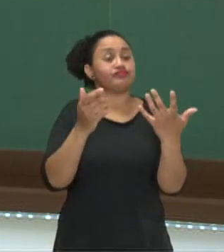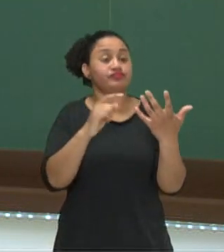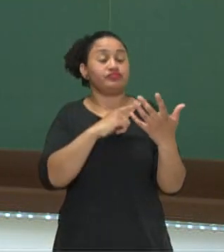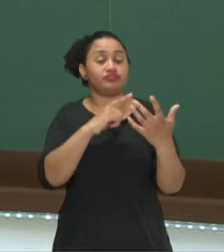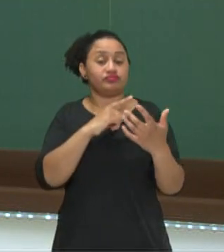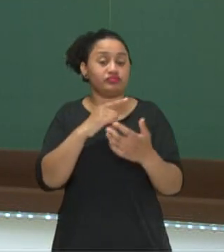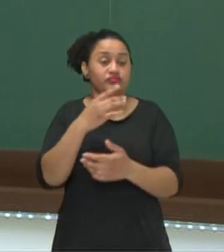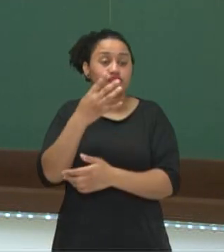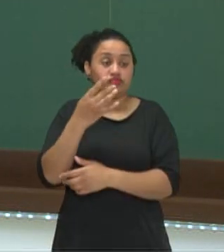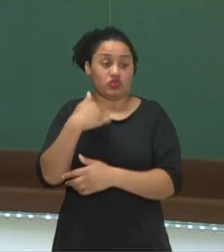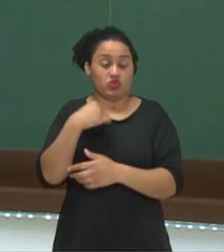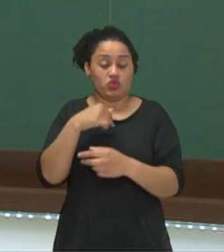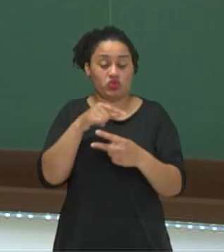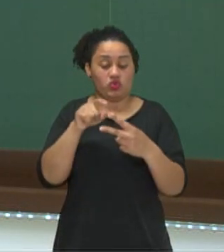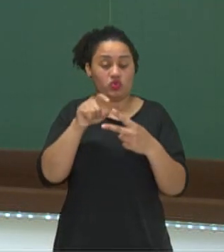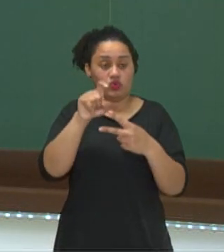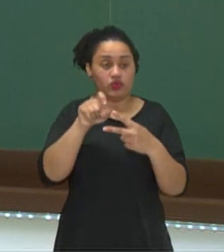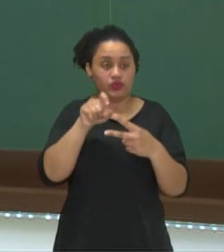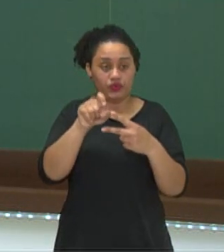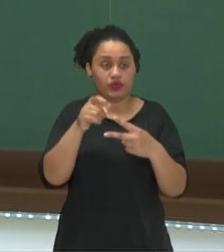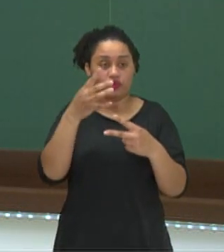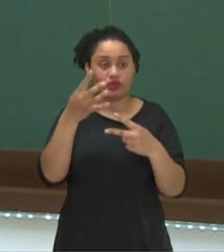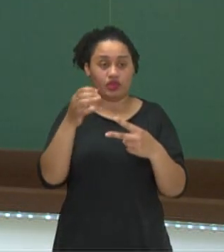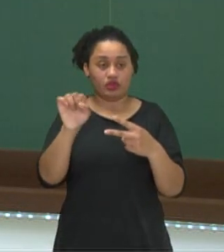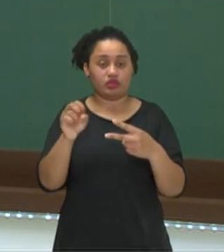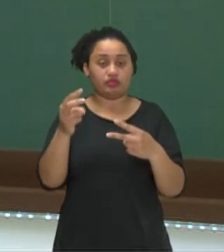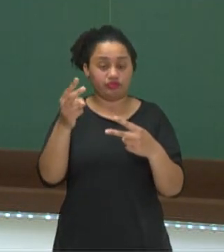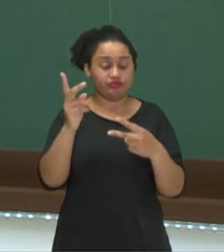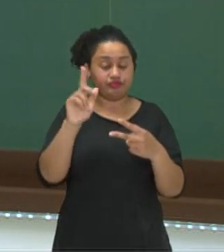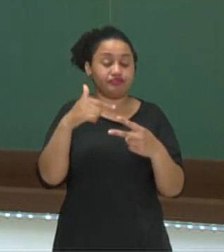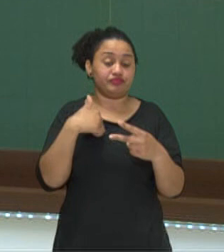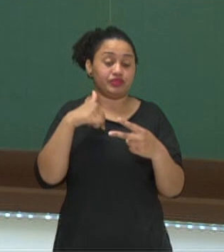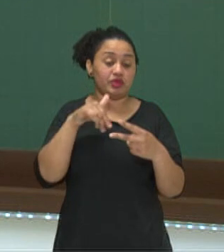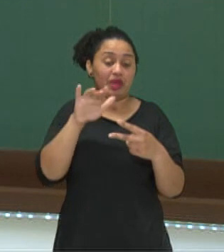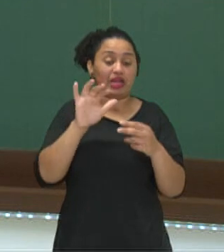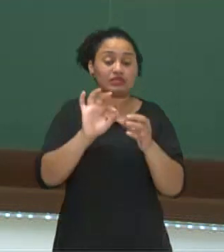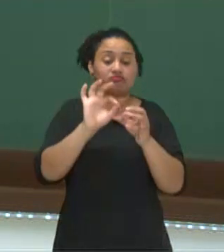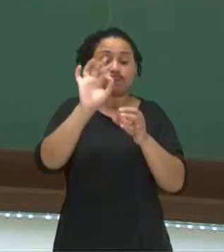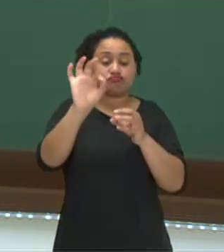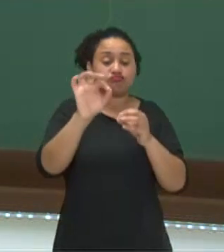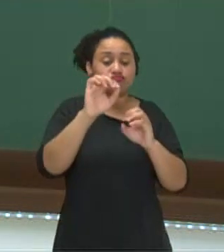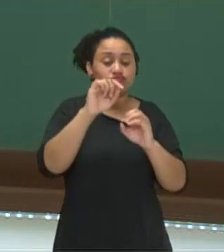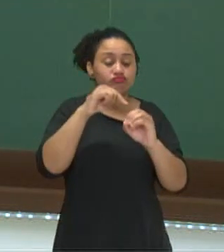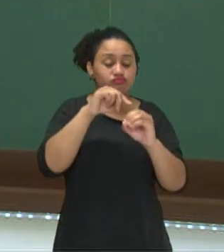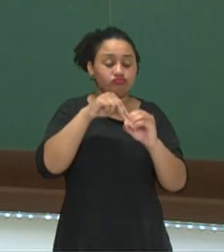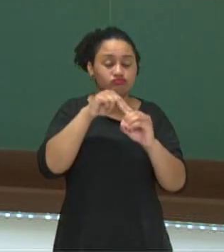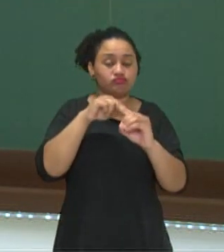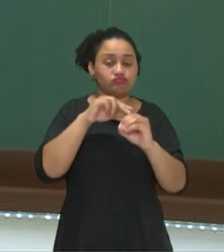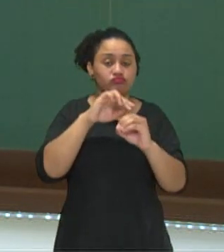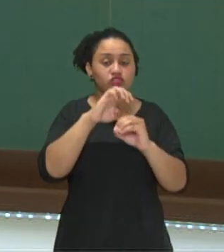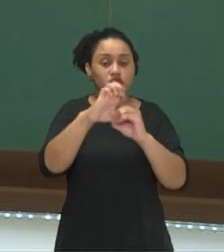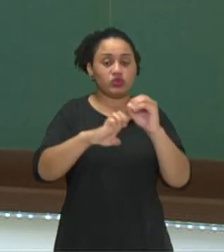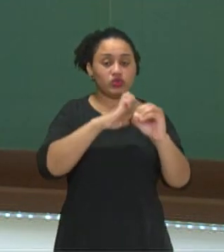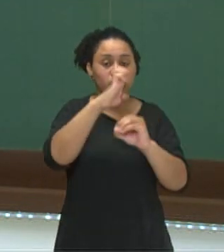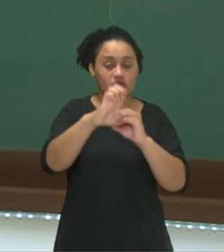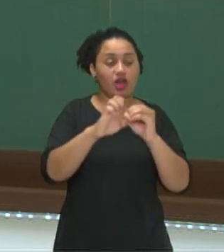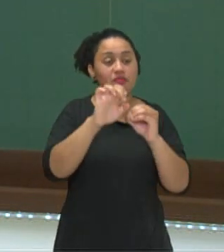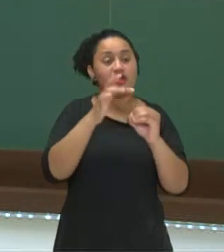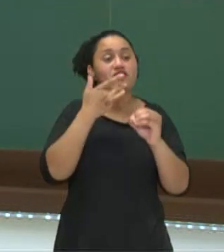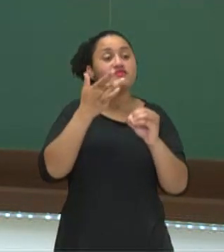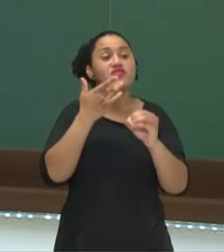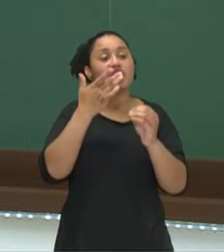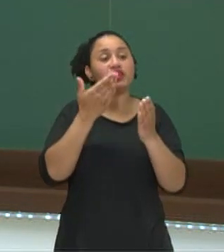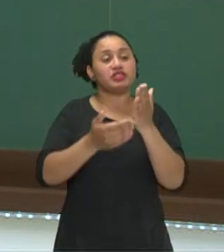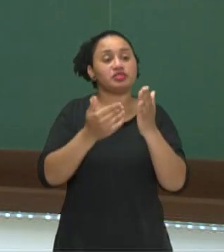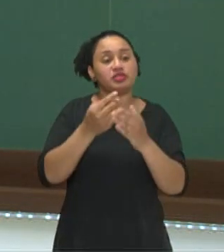tem, então, para o nosso elemento X, 4s2 é uma camada mais distante do núcleo, é mais fácil perder esses